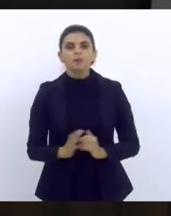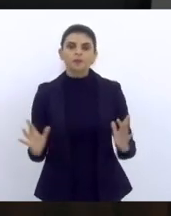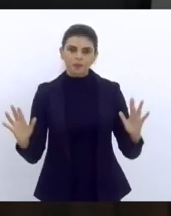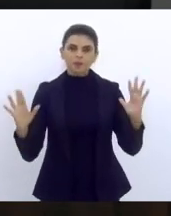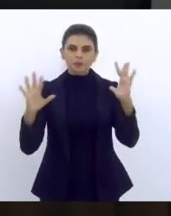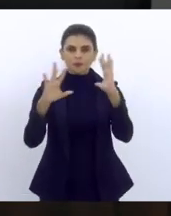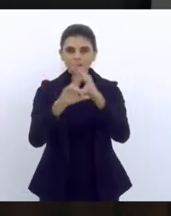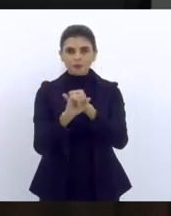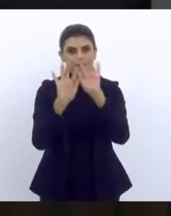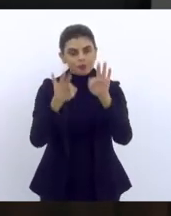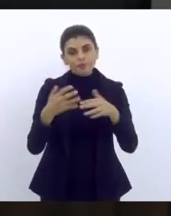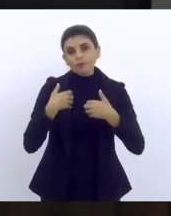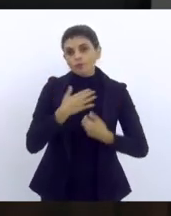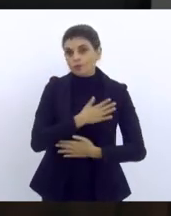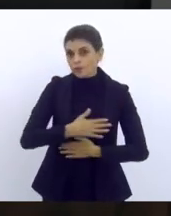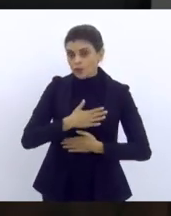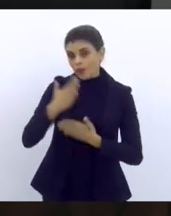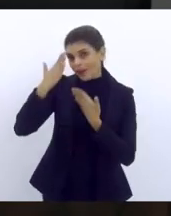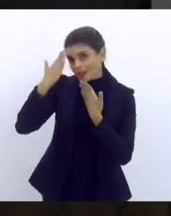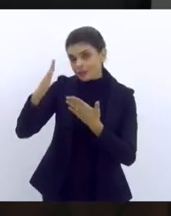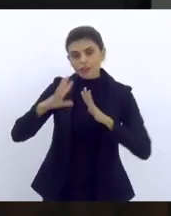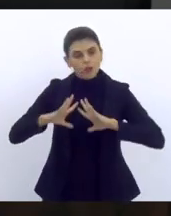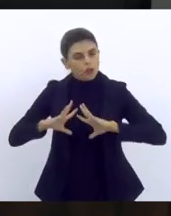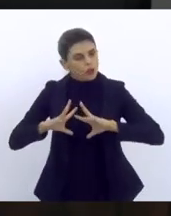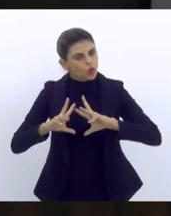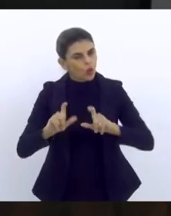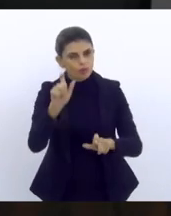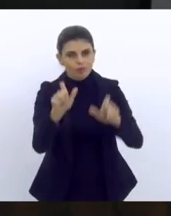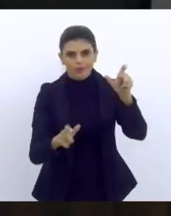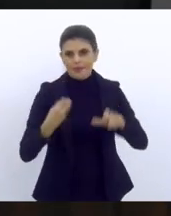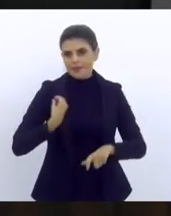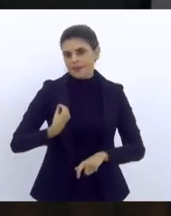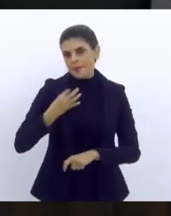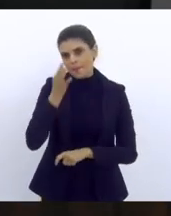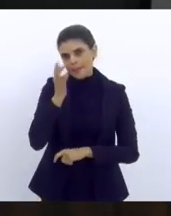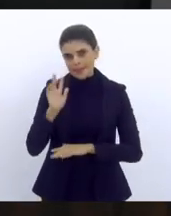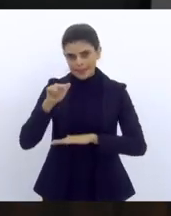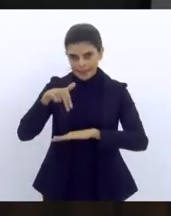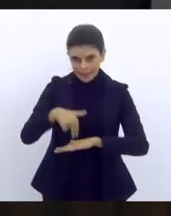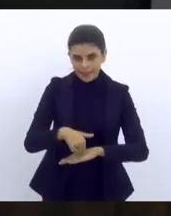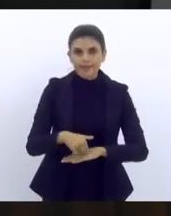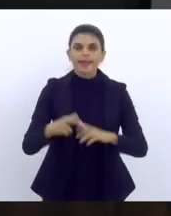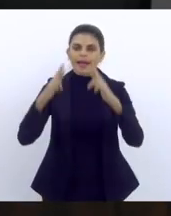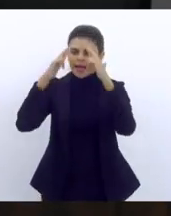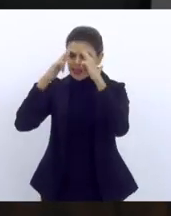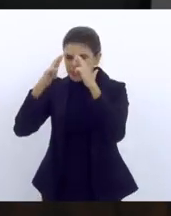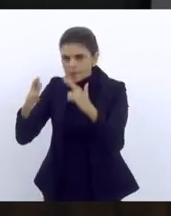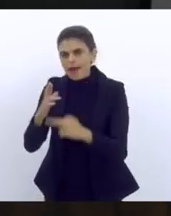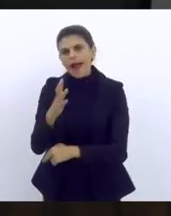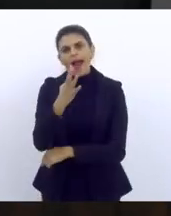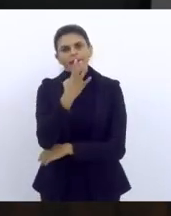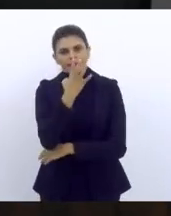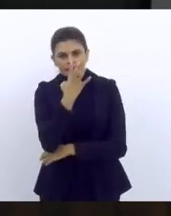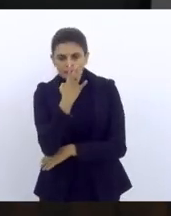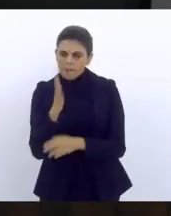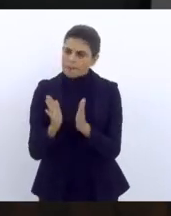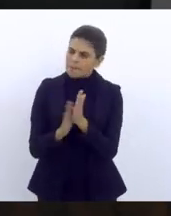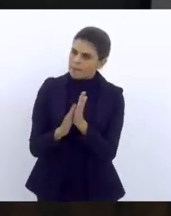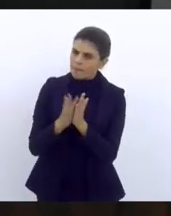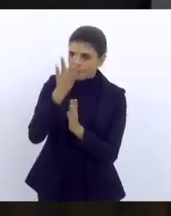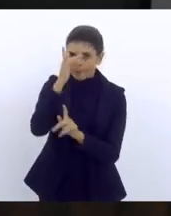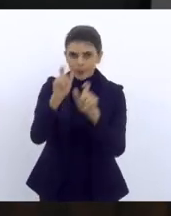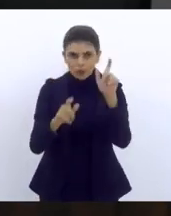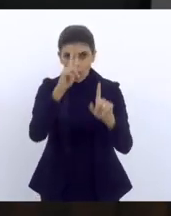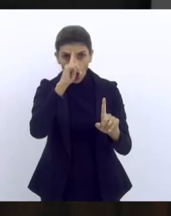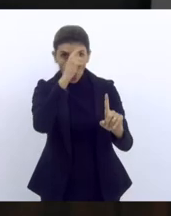Finalizando, gostaria de agradecer a presença de todos, reiterar o nosso respeito e admiração aos